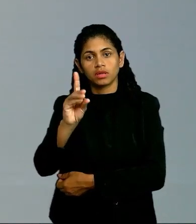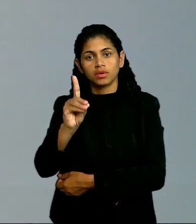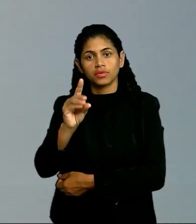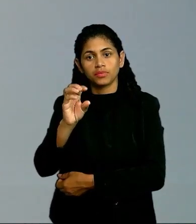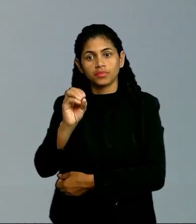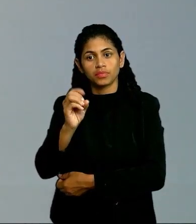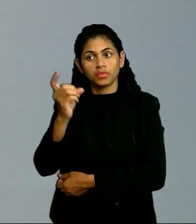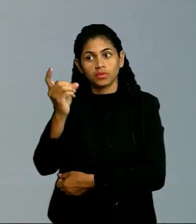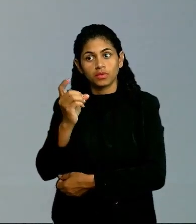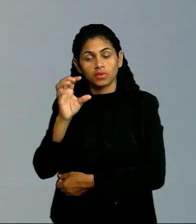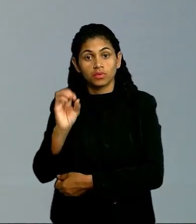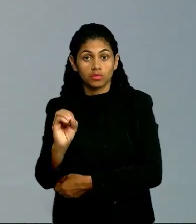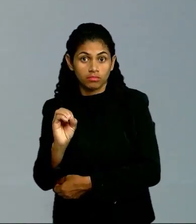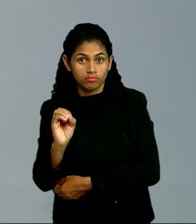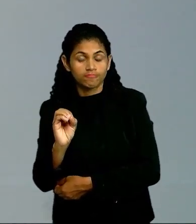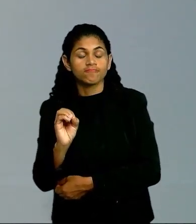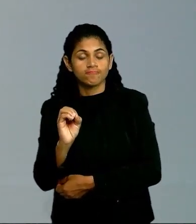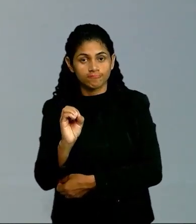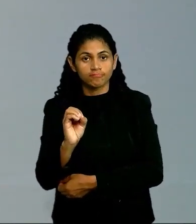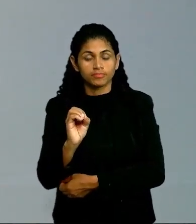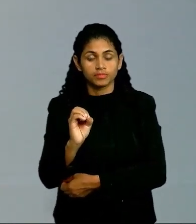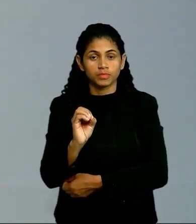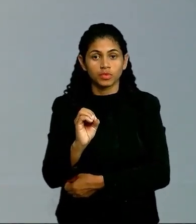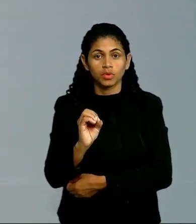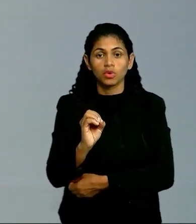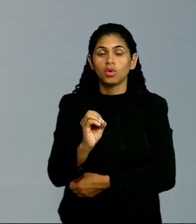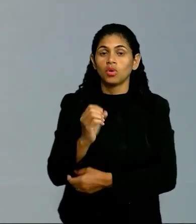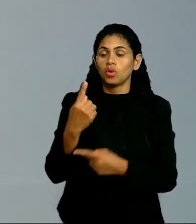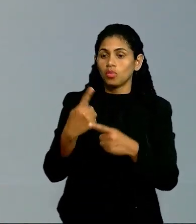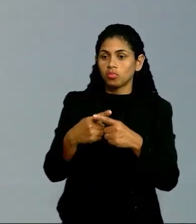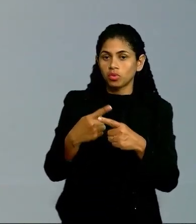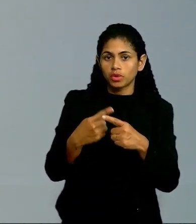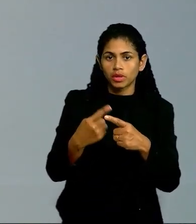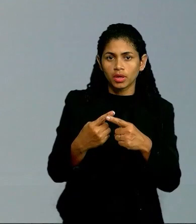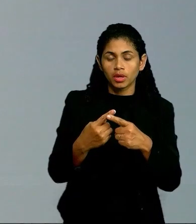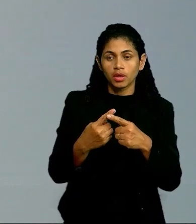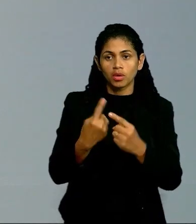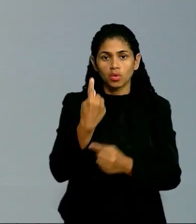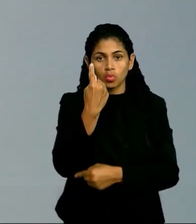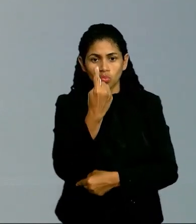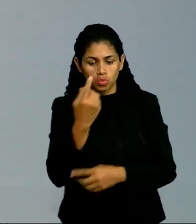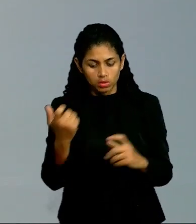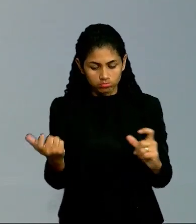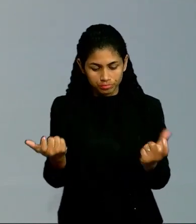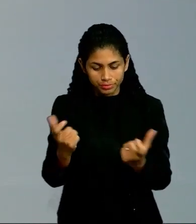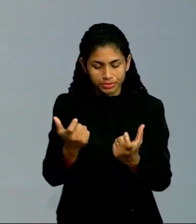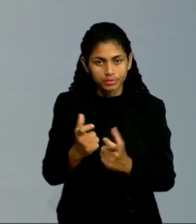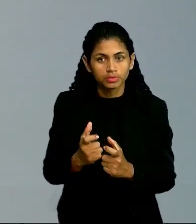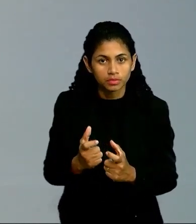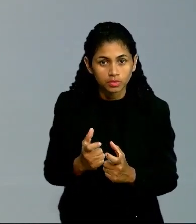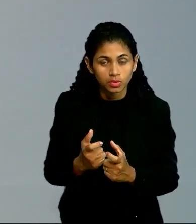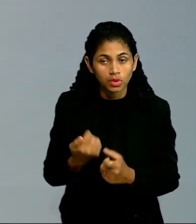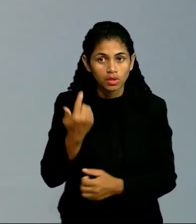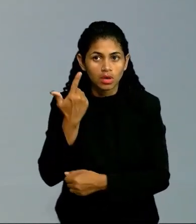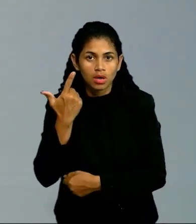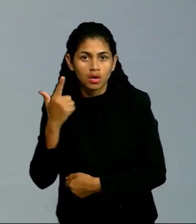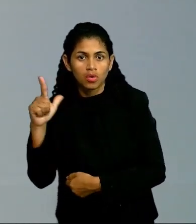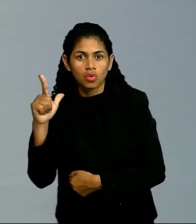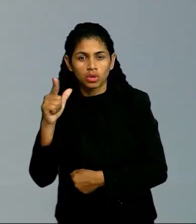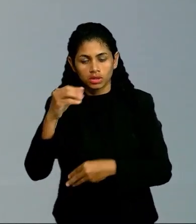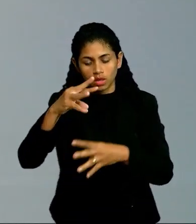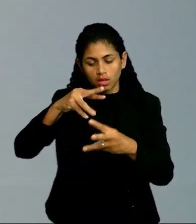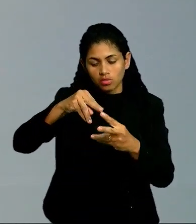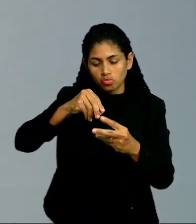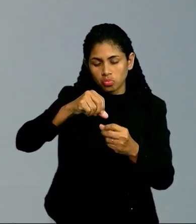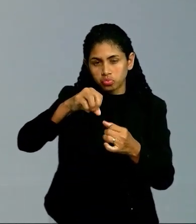oxidar, mas em outro momento outra substância está reduzindo. Traduzindo, nós vamos entender isso em eletroquímica, que